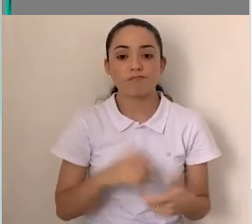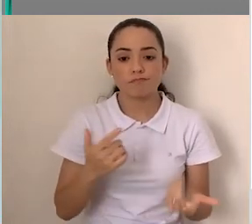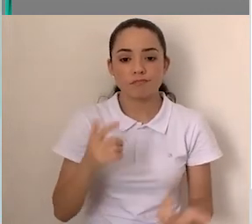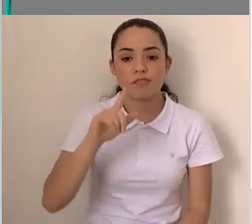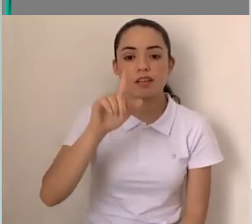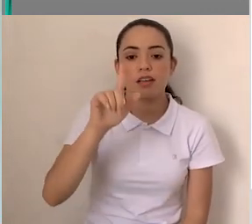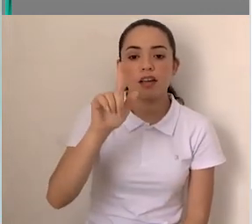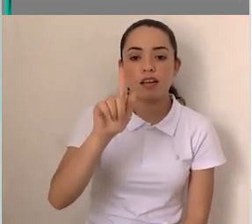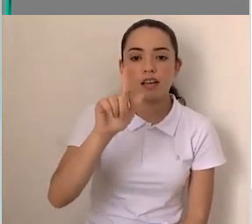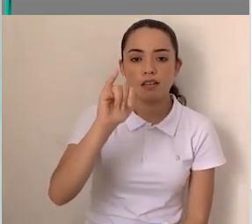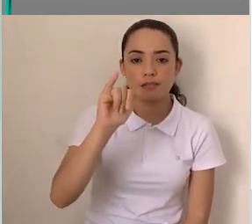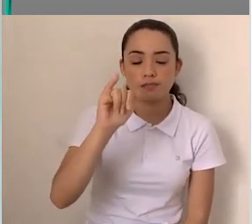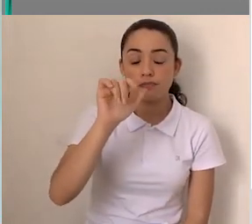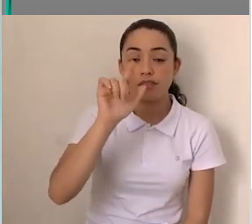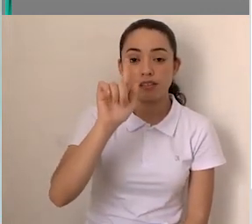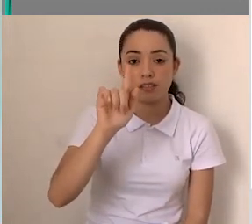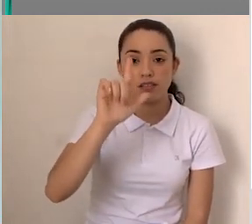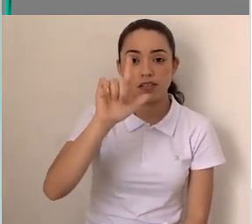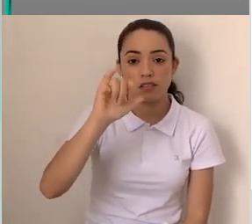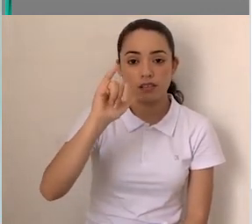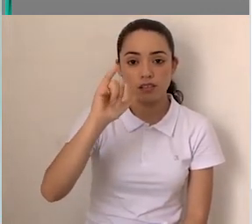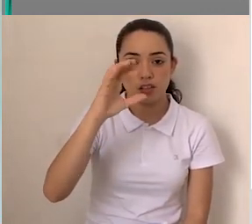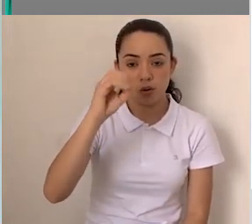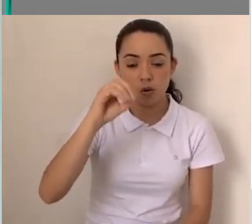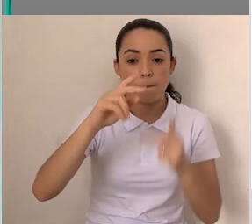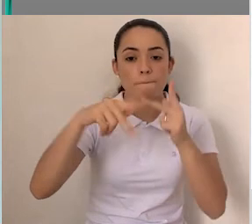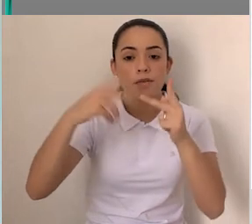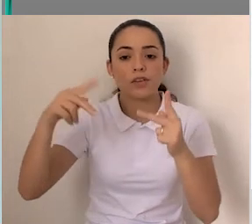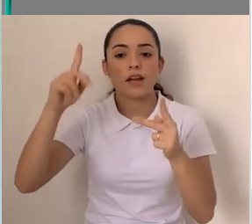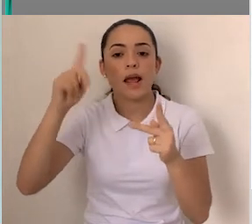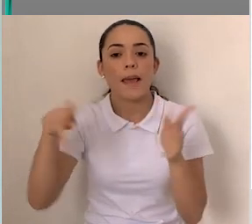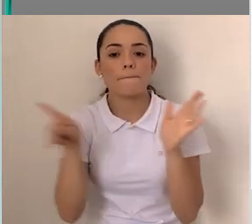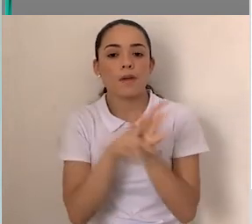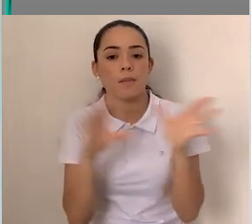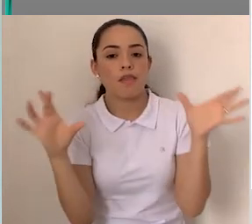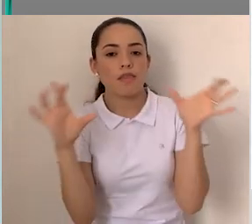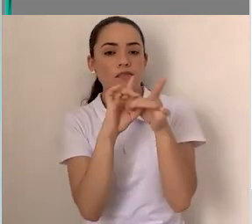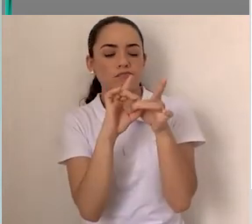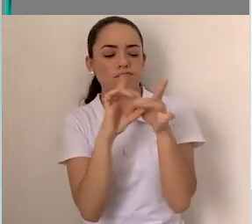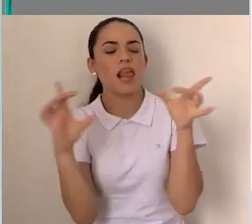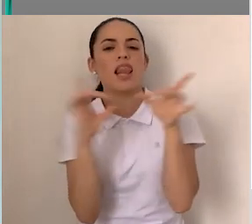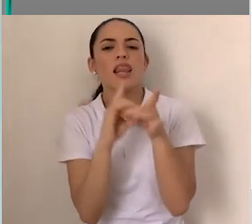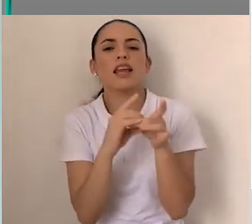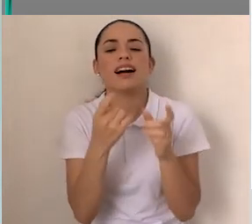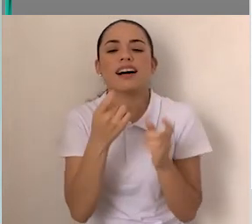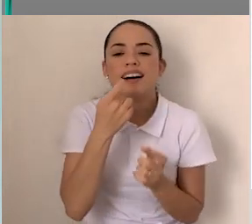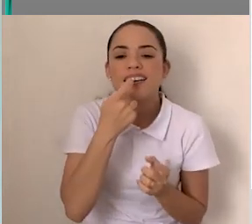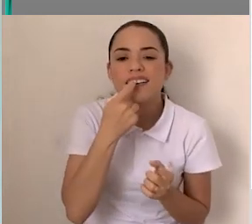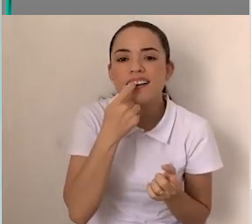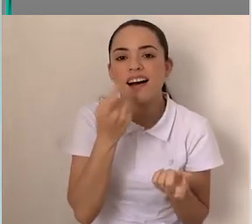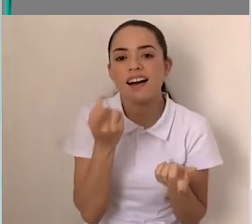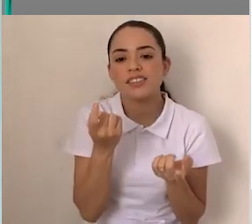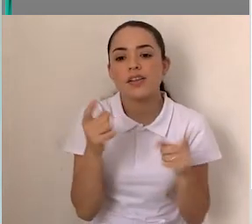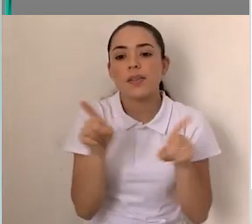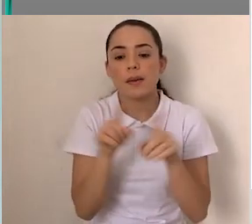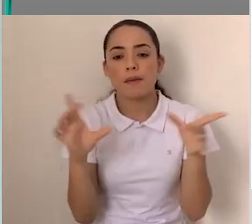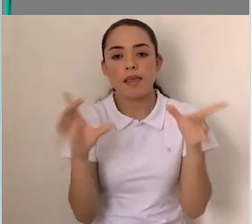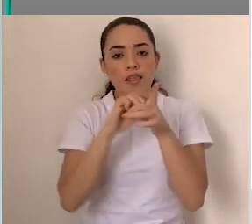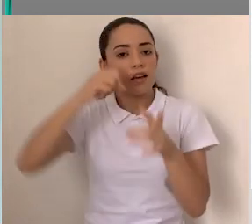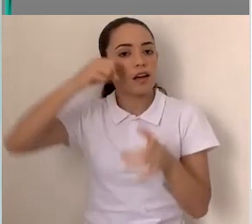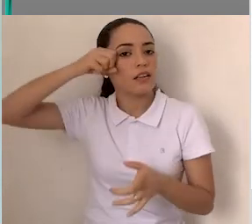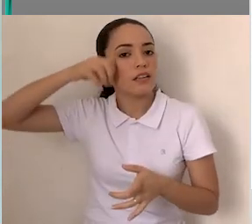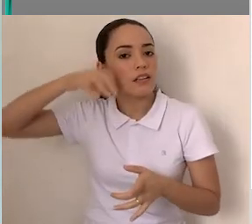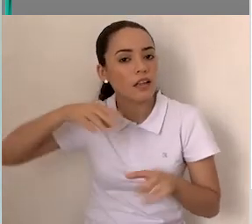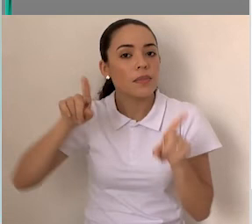glicoproteínas são proteínas de adesão e podem ligar-se ao cálcio, às integrinas, às fibras colágenas e aos proteoglicanos. A